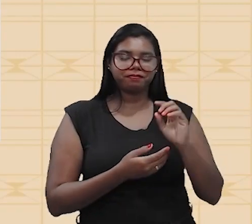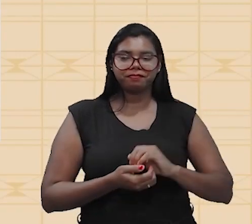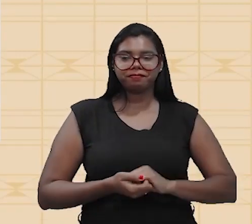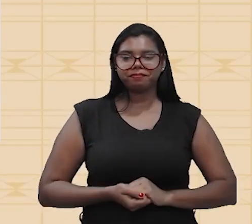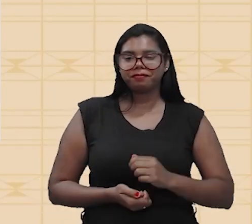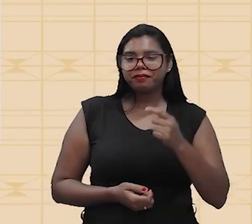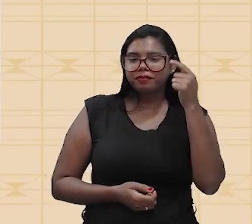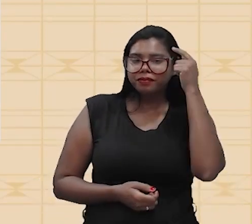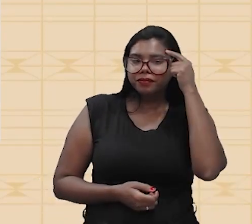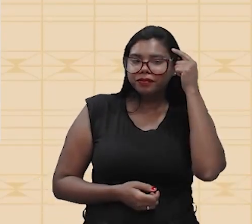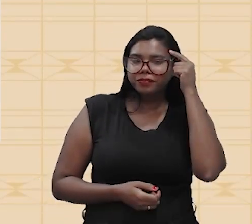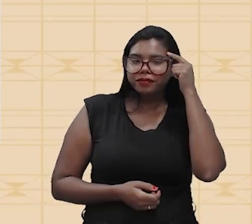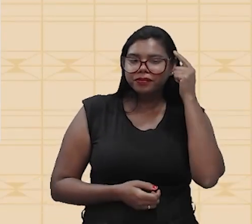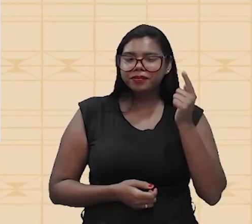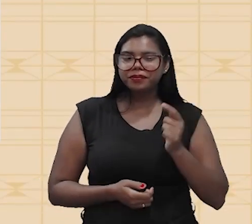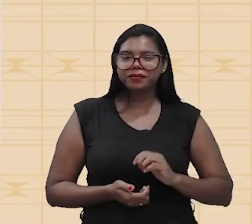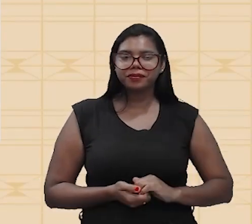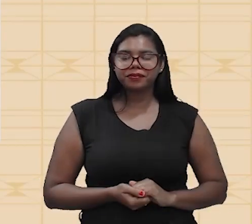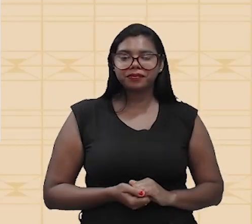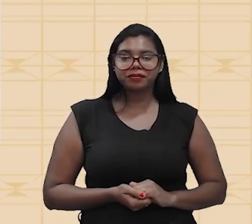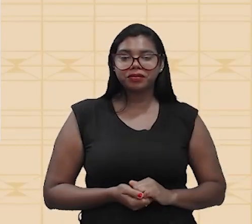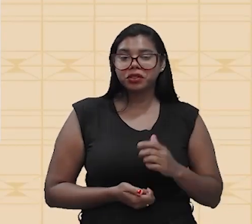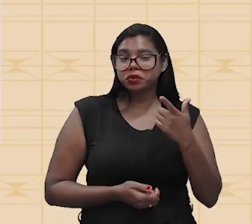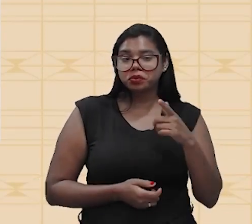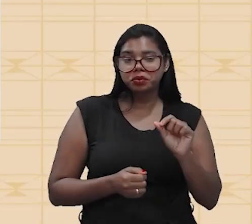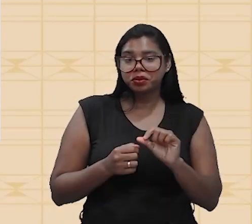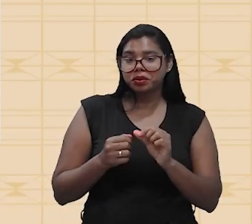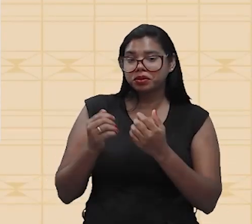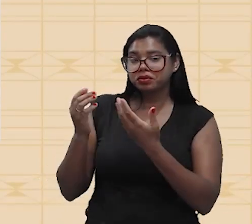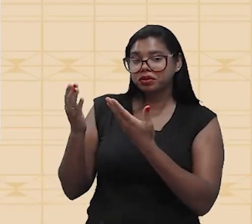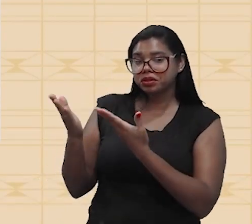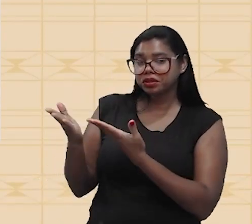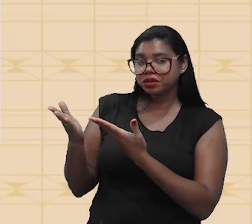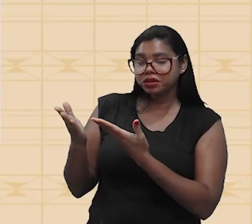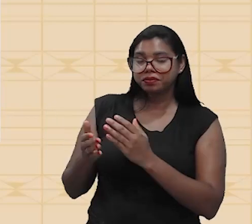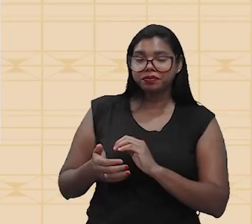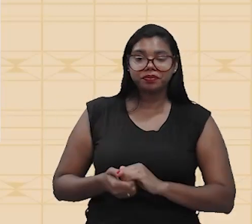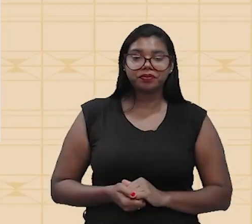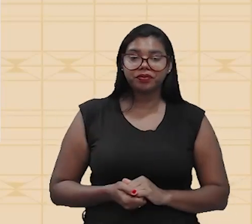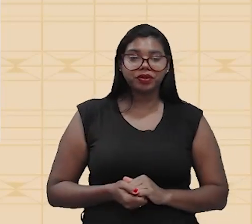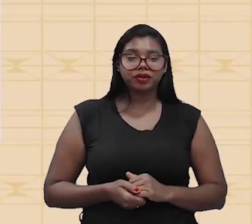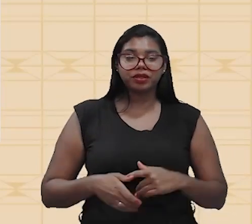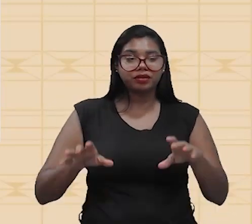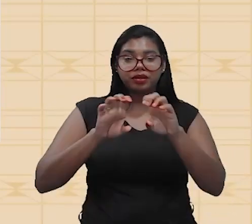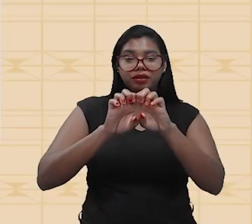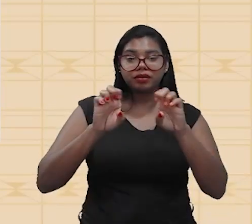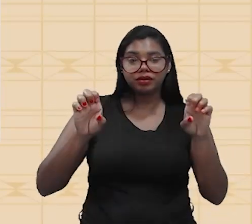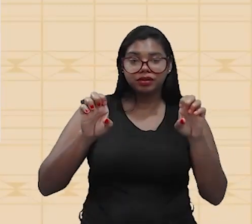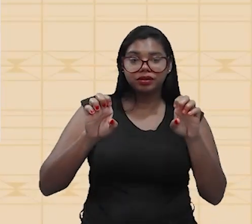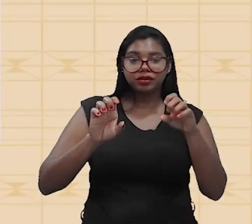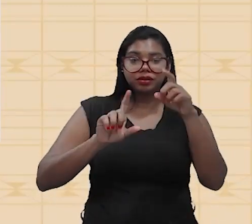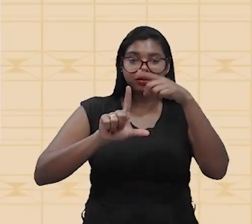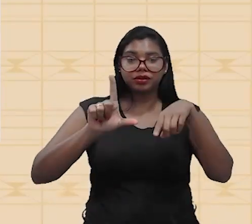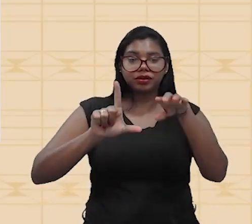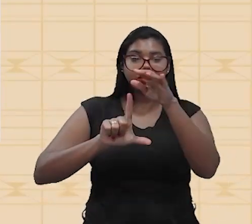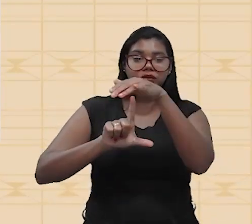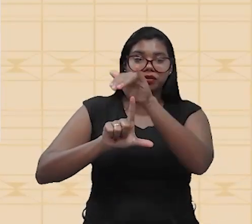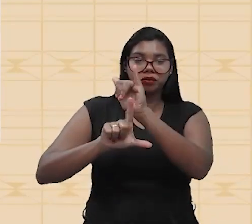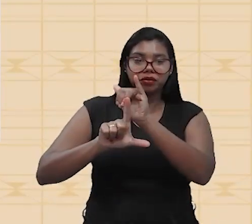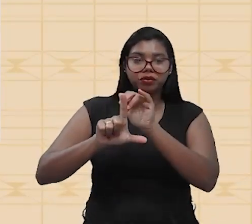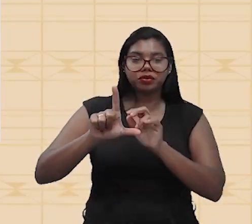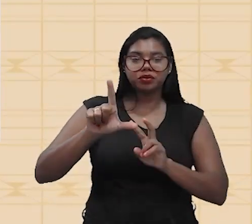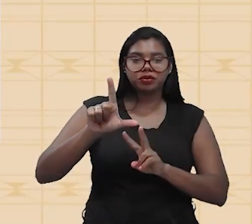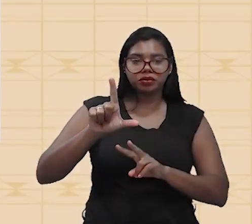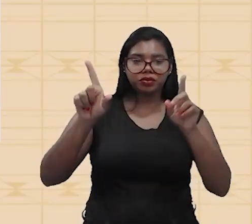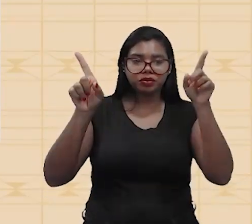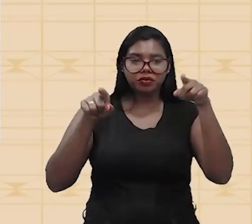comigo. Se eu não quisesse fazer assim, se eu quisesse utilizar a equação do y do vértice, como é que ficaria? Olha, primeiro eu tenho que